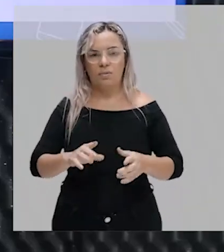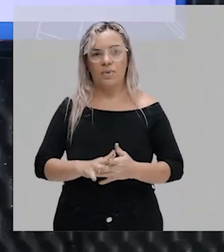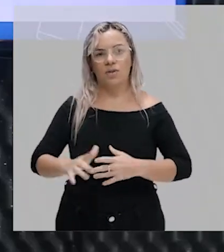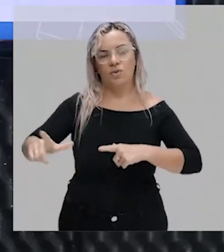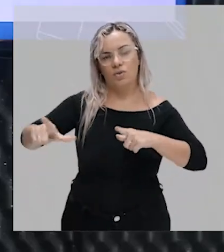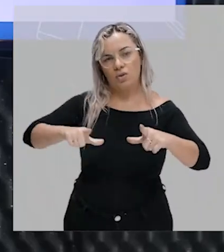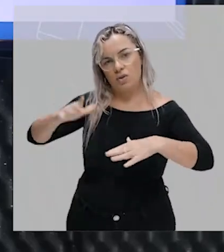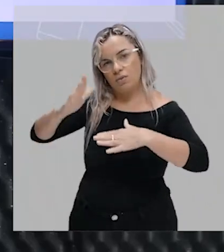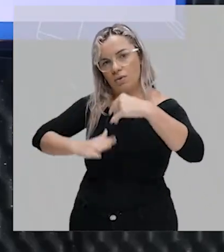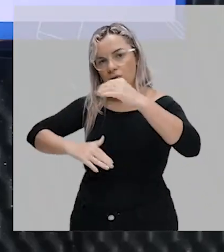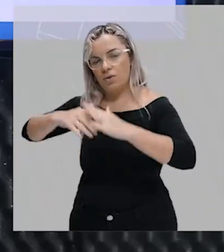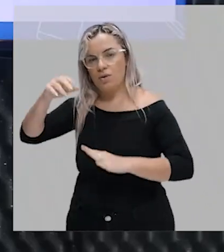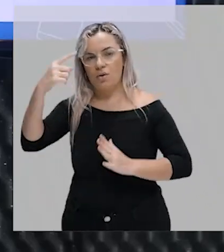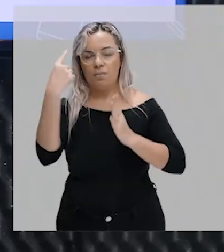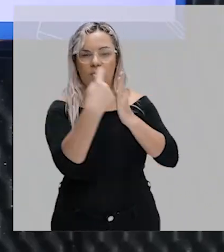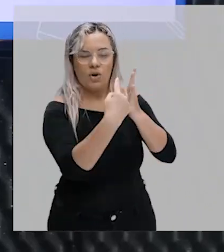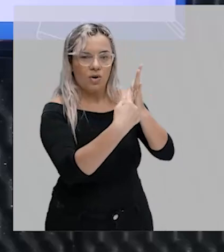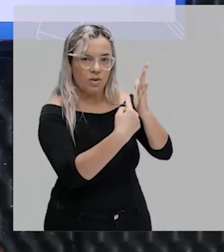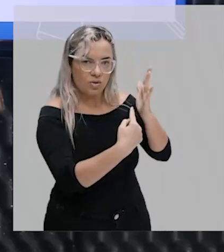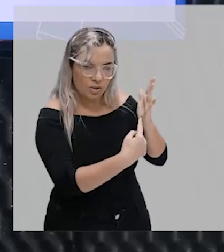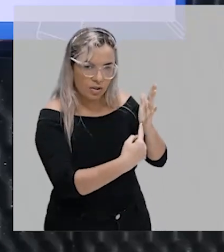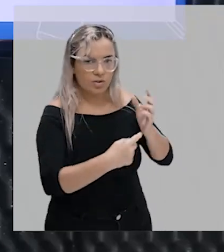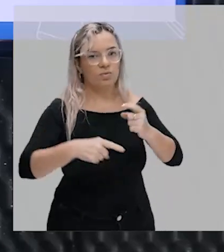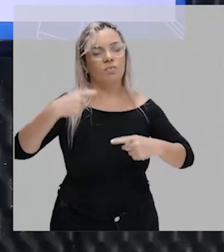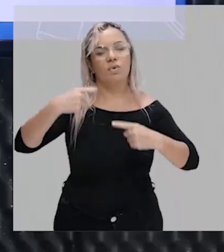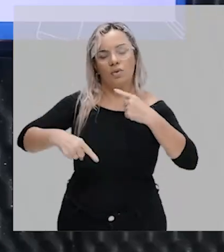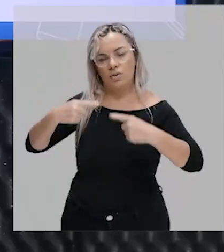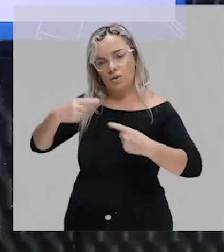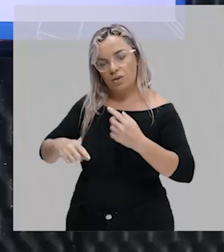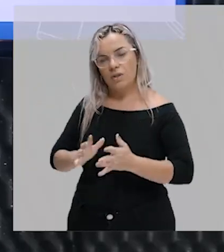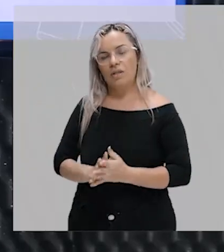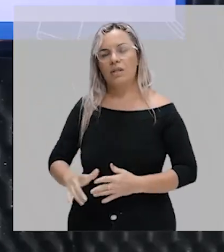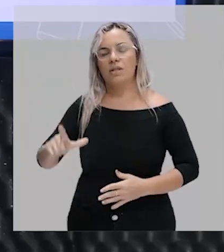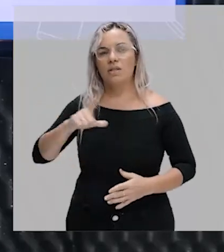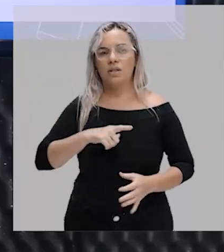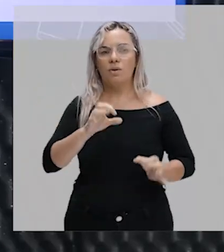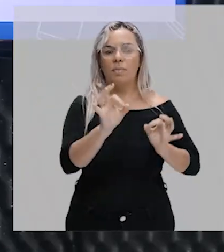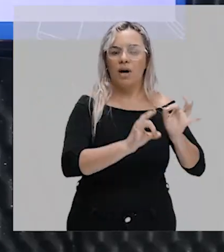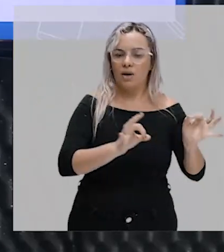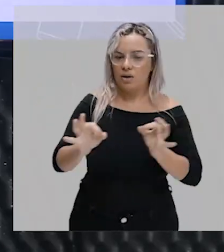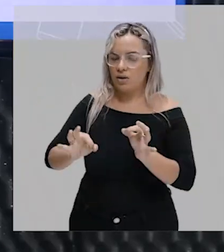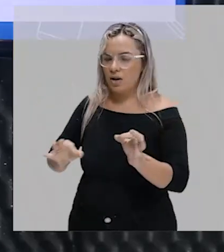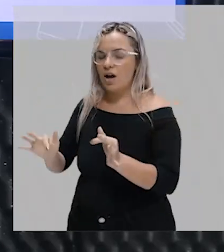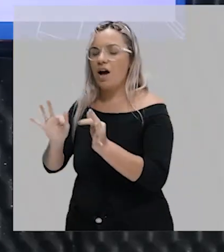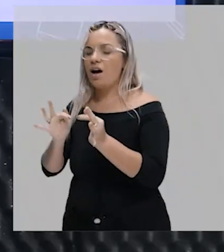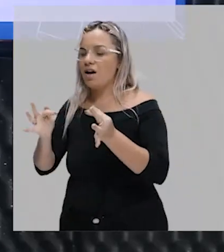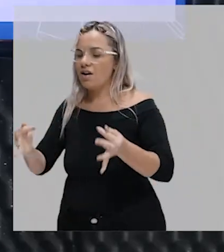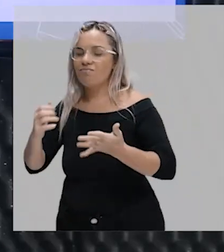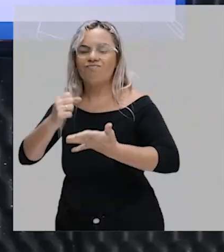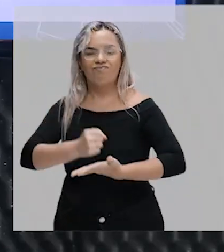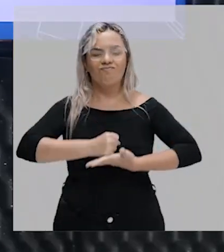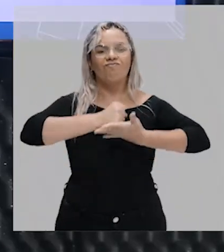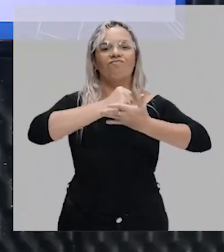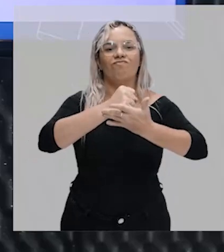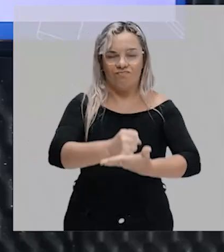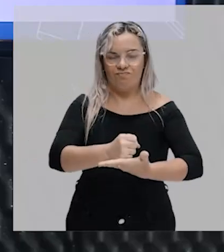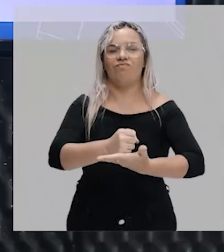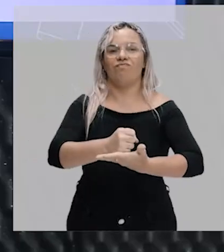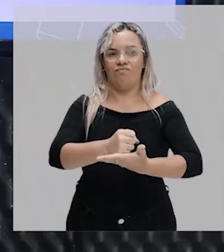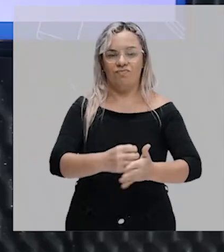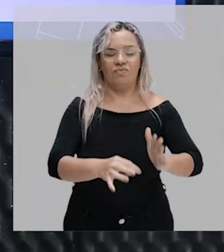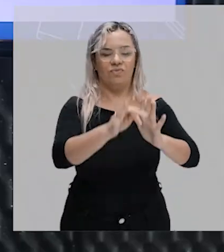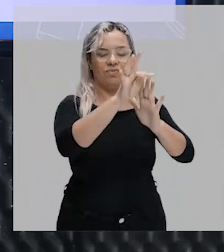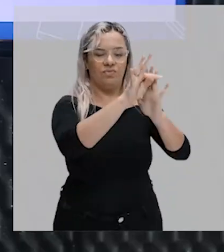carreira, projetos. Então, eu teria uma sequência. Então, a sintaxe vai ajudar você, vai me ajudar a compor